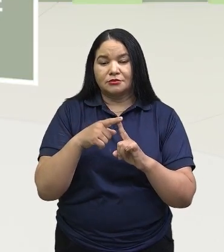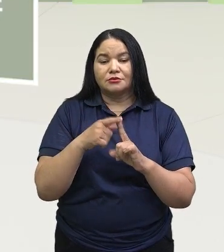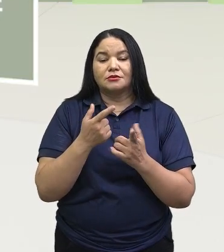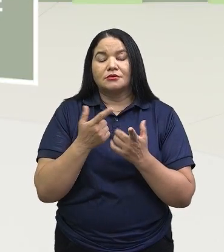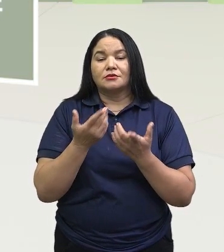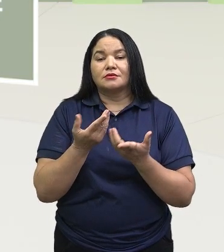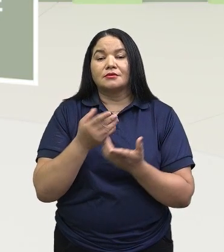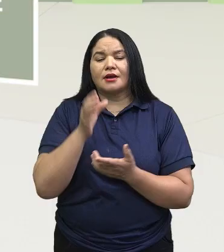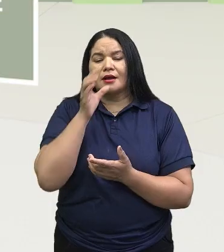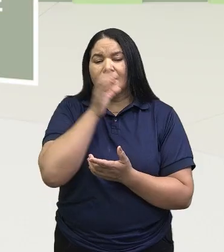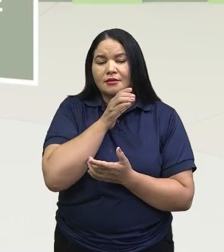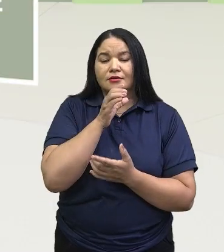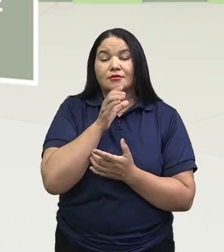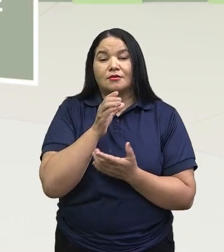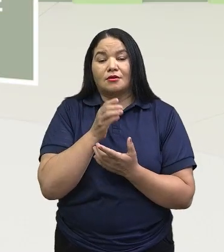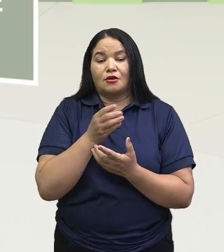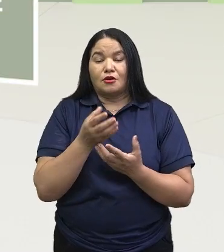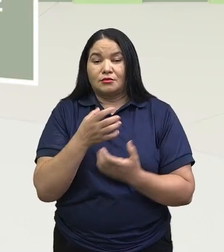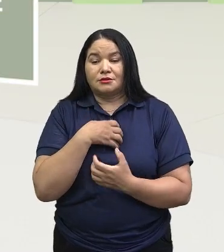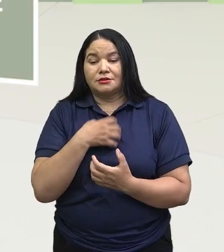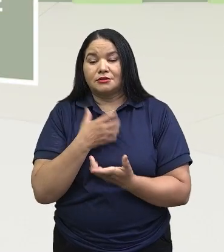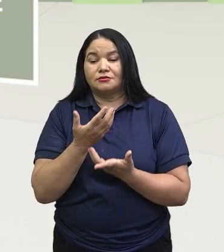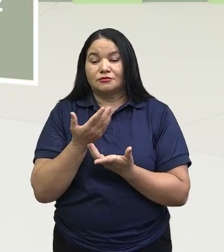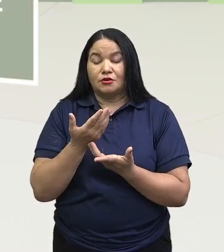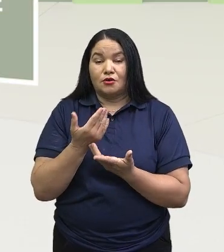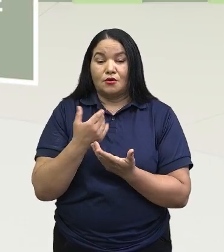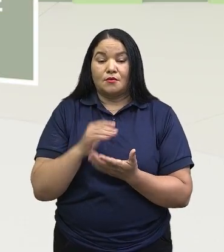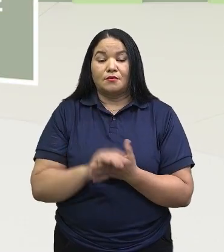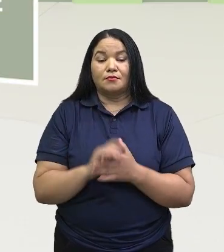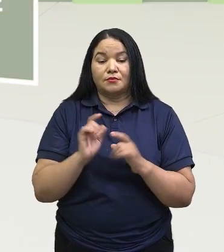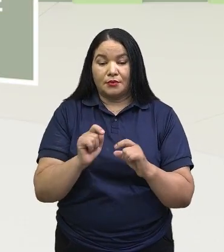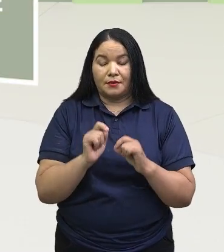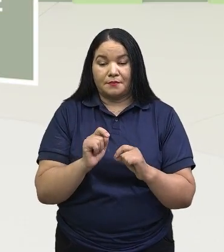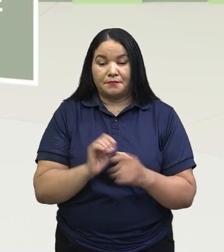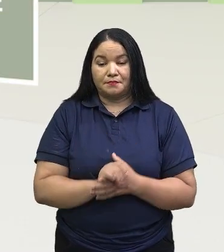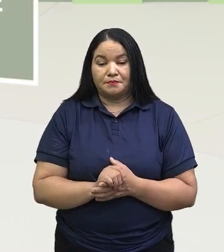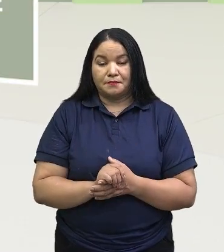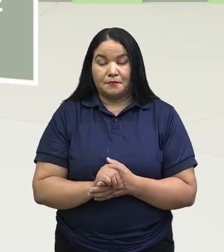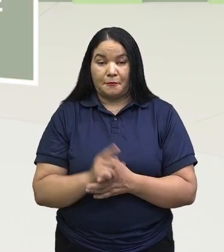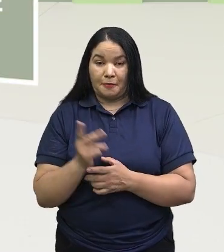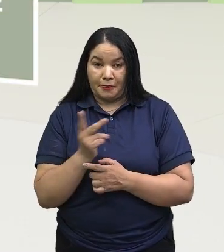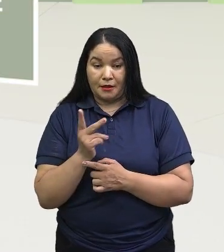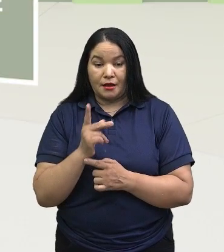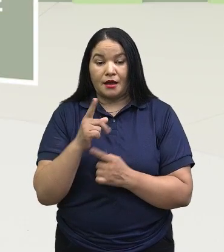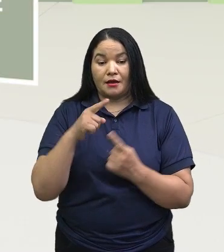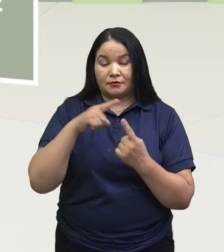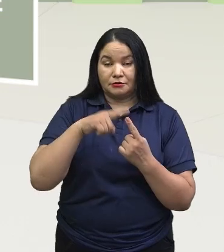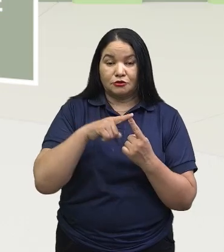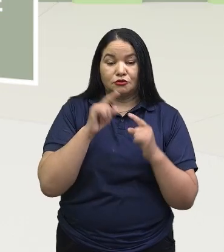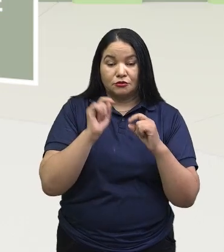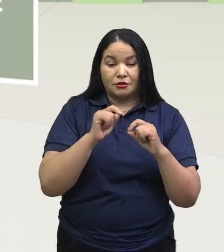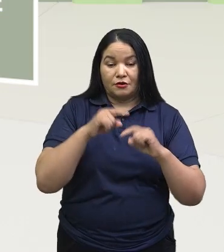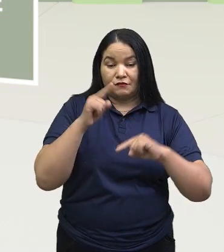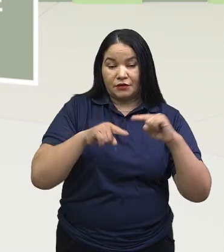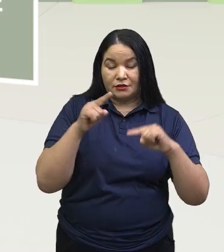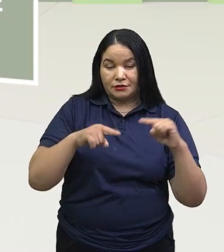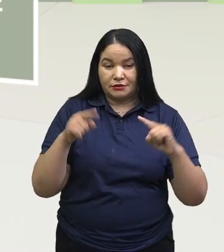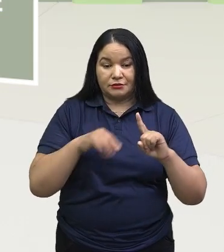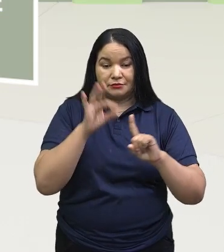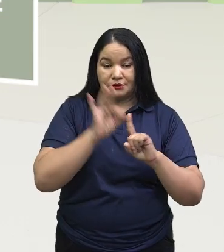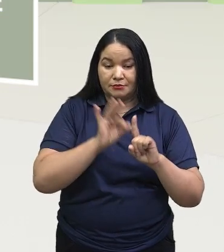sensível e o calor latente. Aqui no calor sensível, você pode perceber que não há variação de